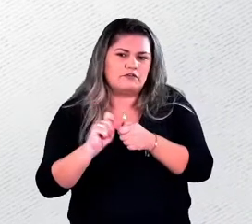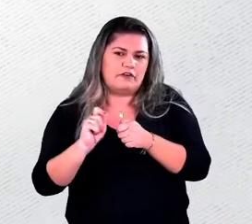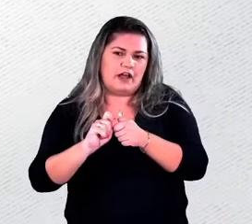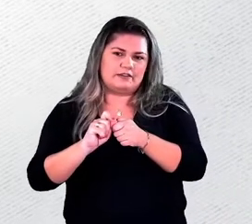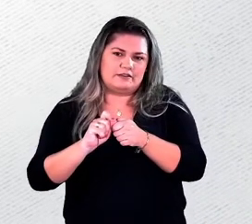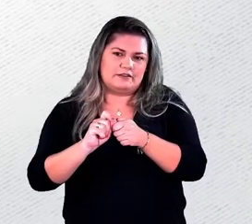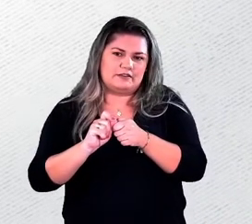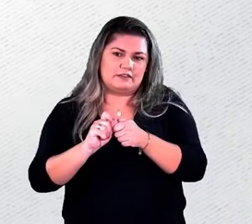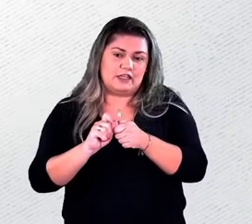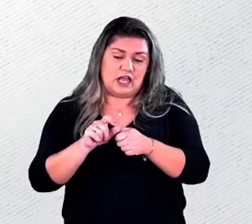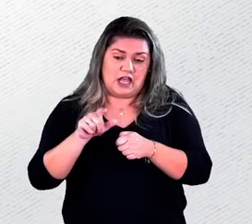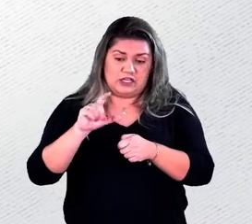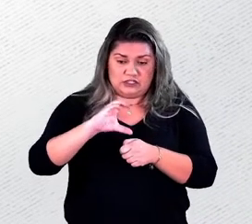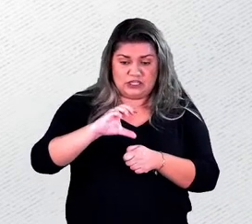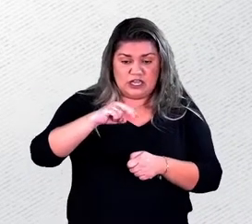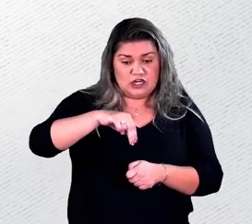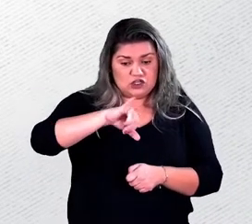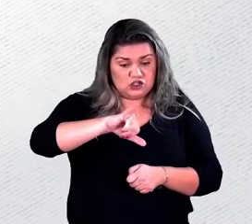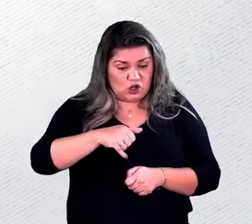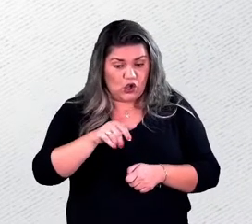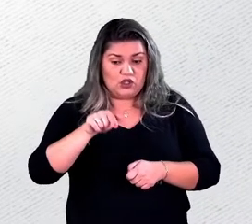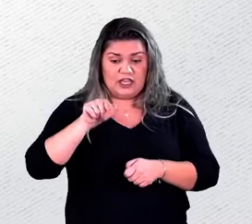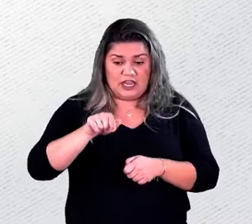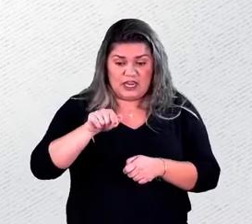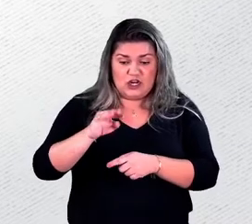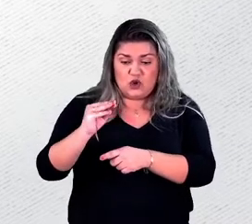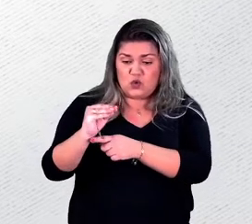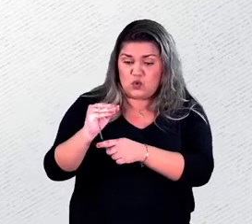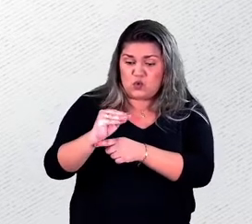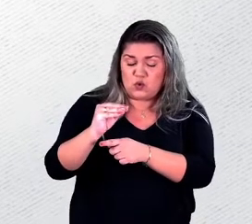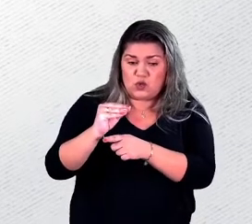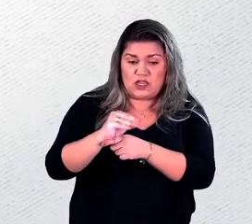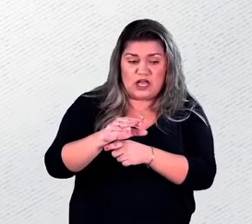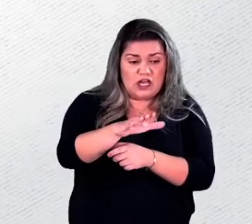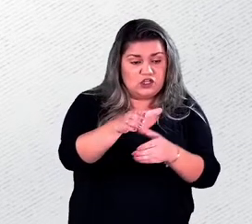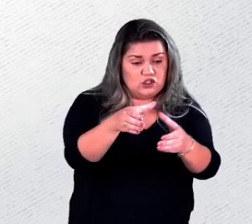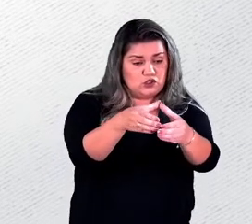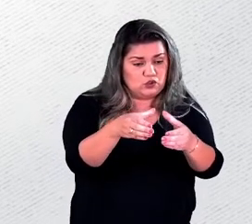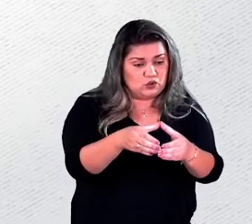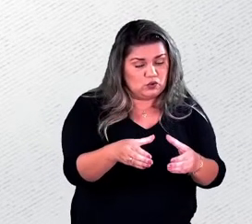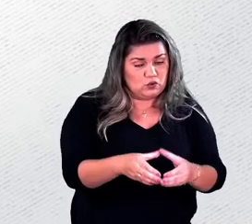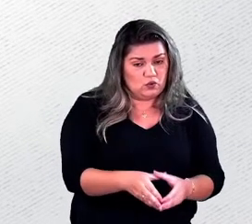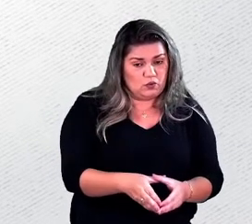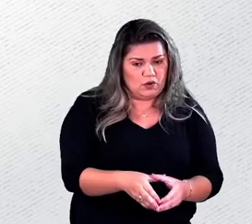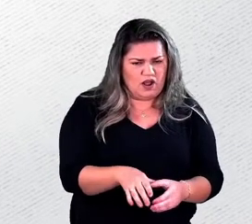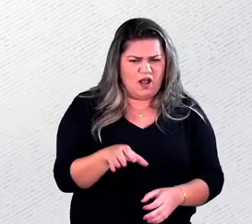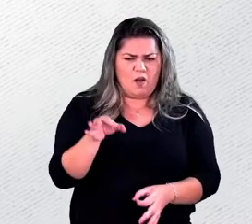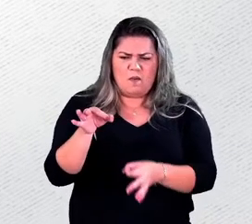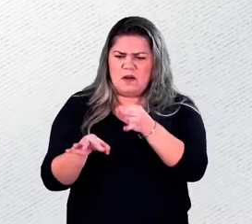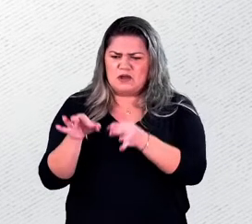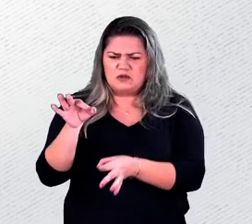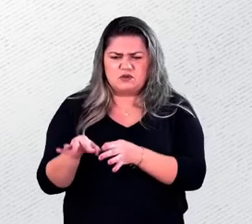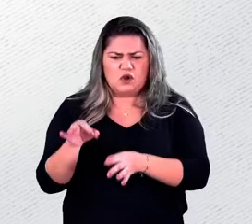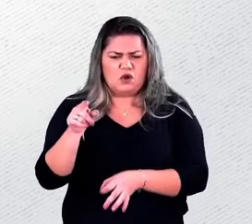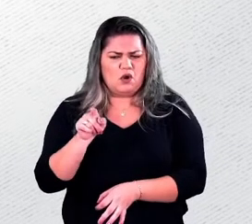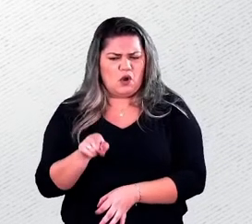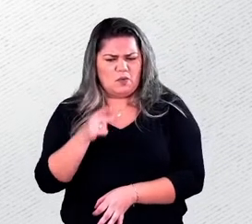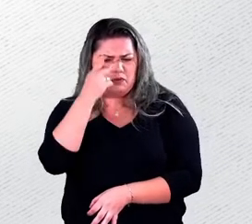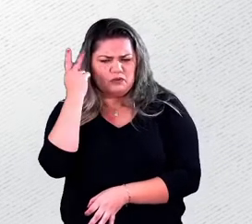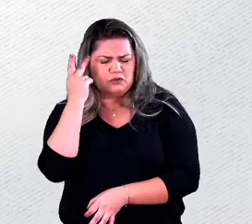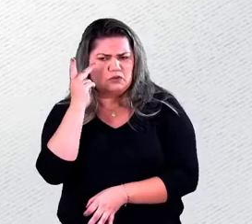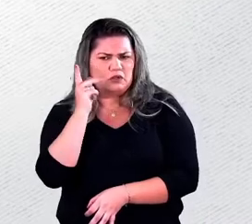Poder Judiciário cuida do juiz cuida dos auxiliares da Justiça é mas não é só o juiz que atua nesse tipo de processo